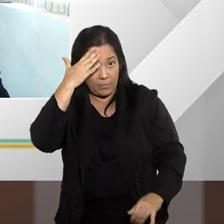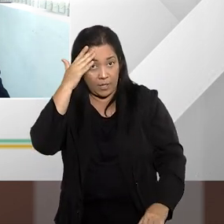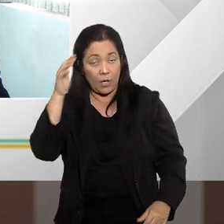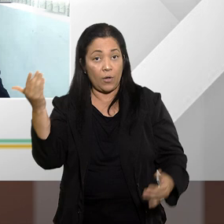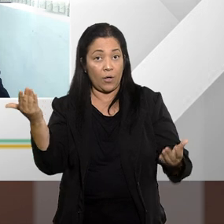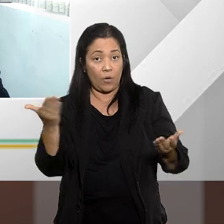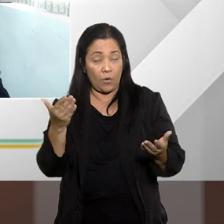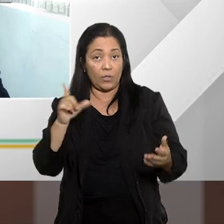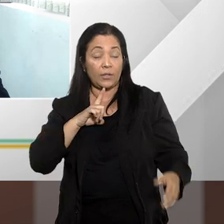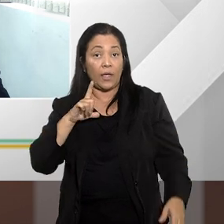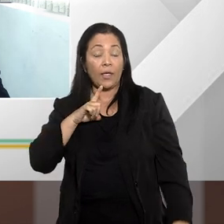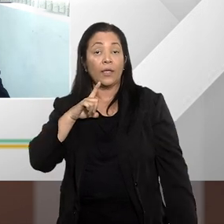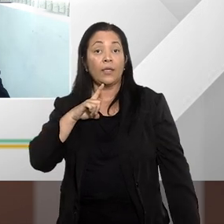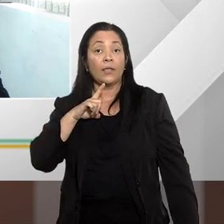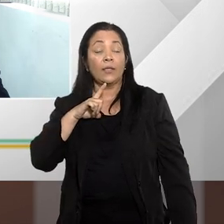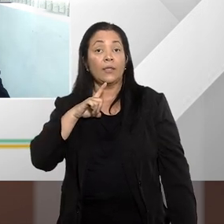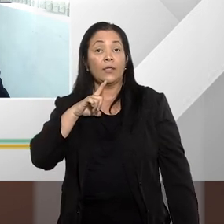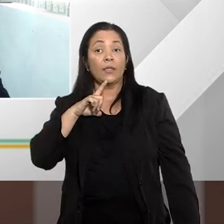tem